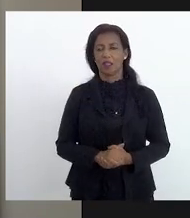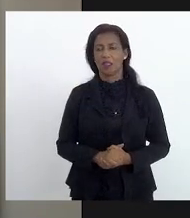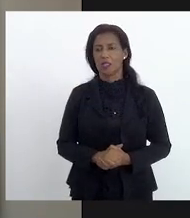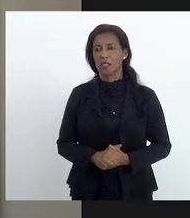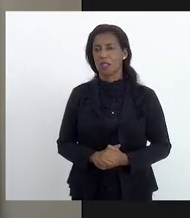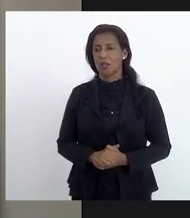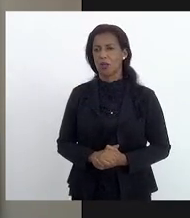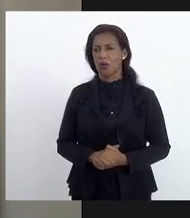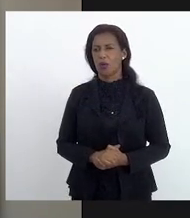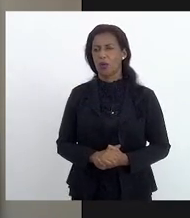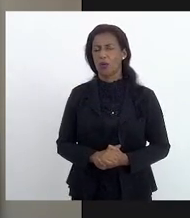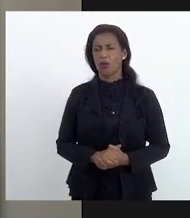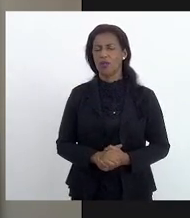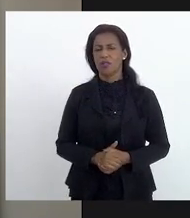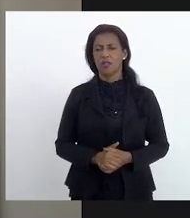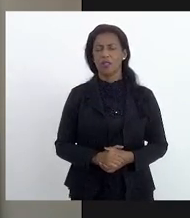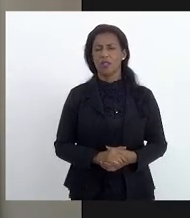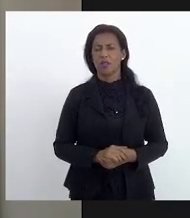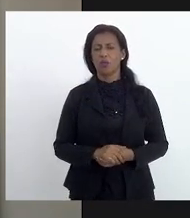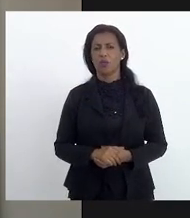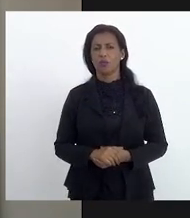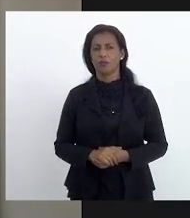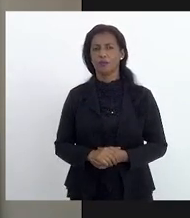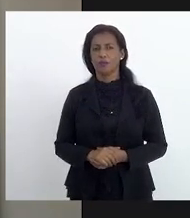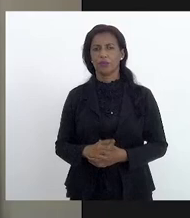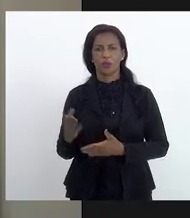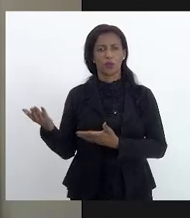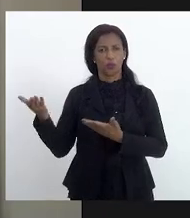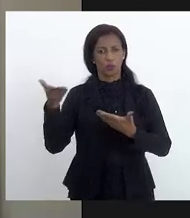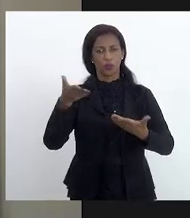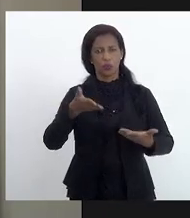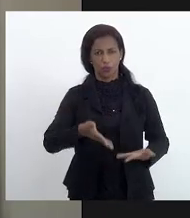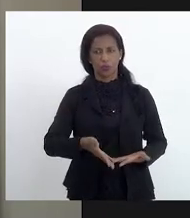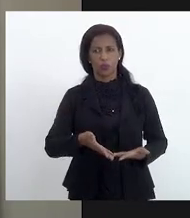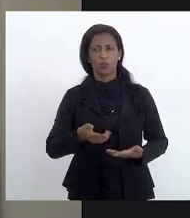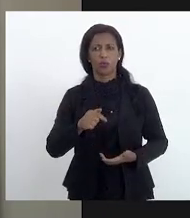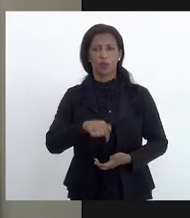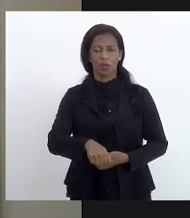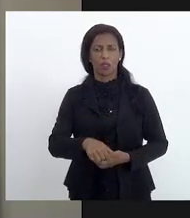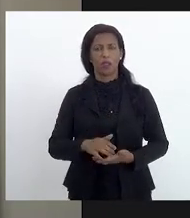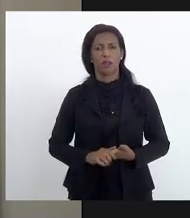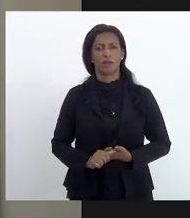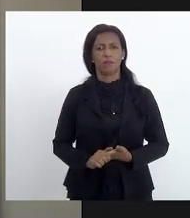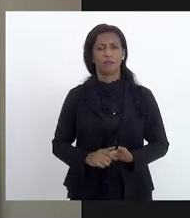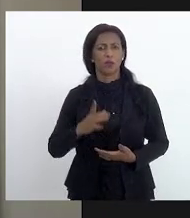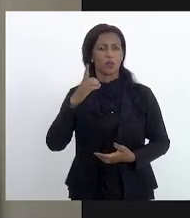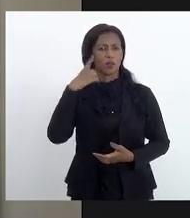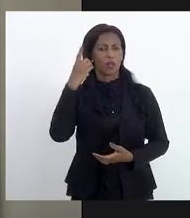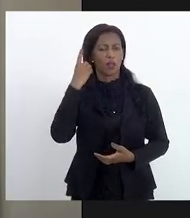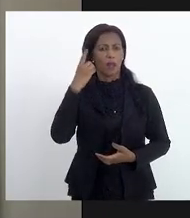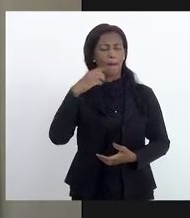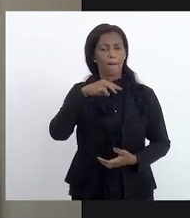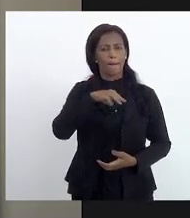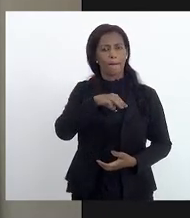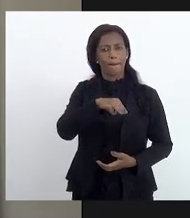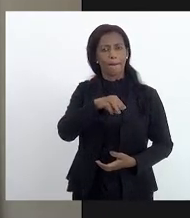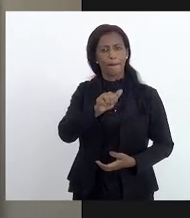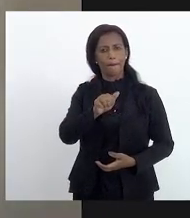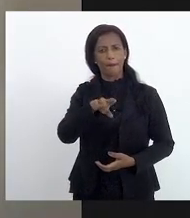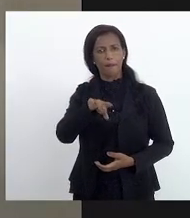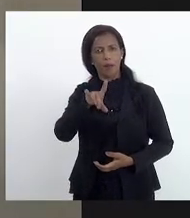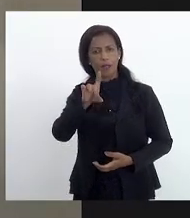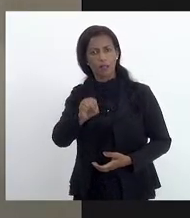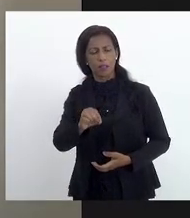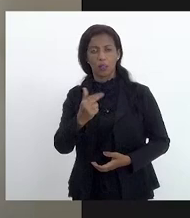todos que pela TV. Estou aqui representando o nosso líder, o deputado Carlos Macedo, que